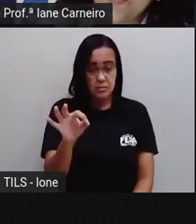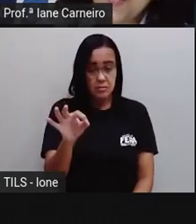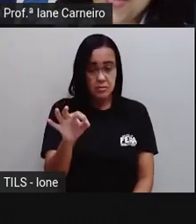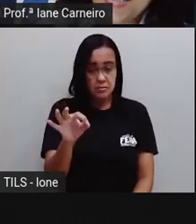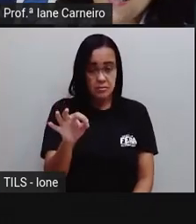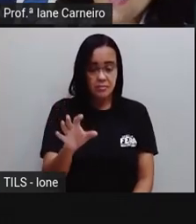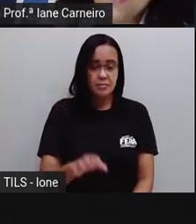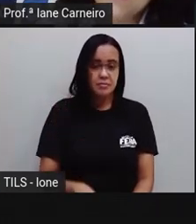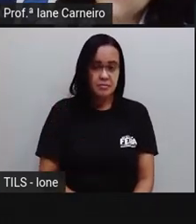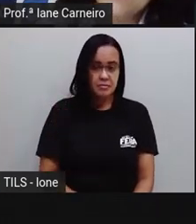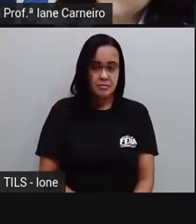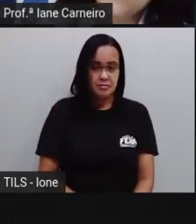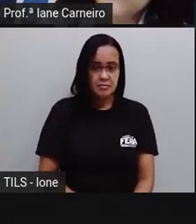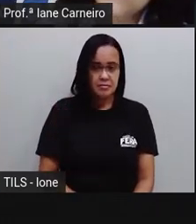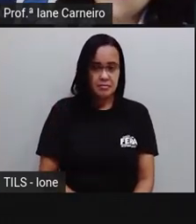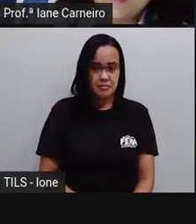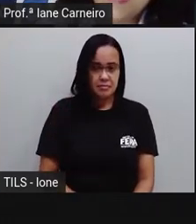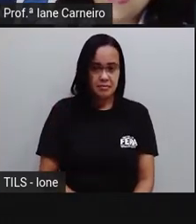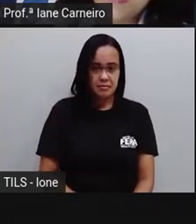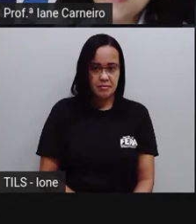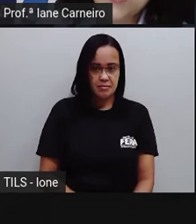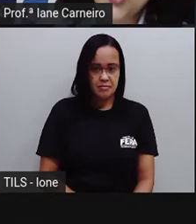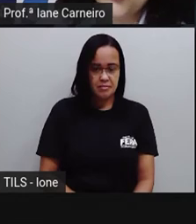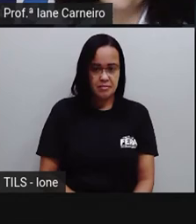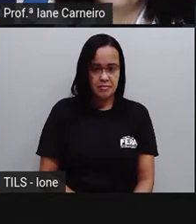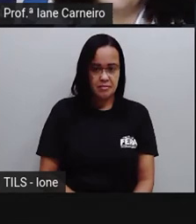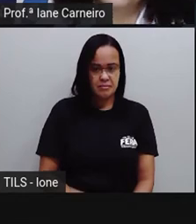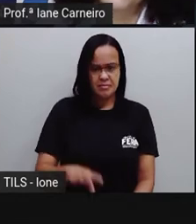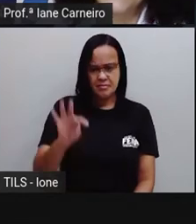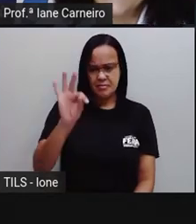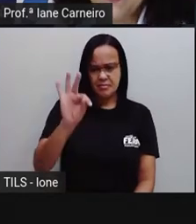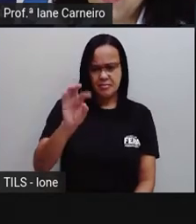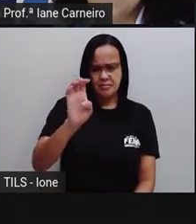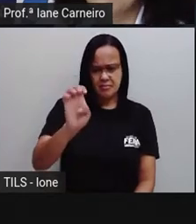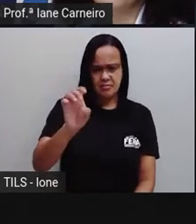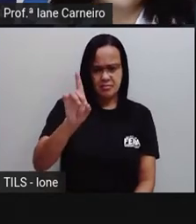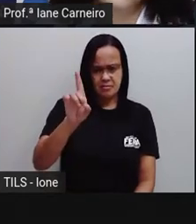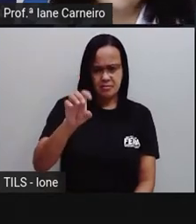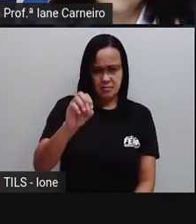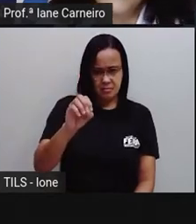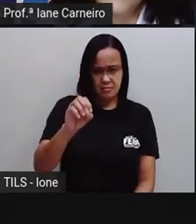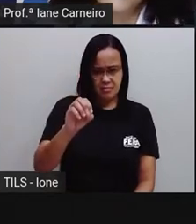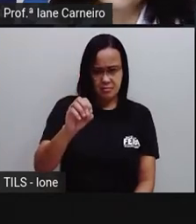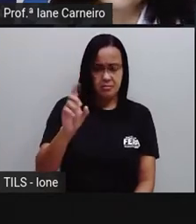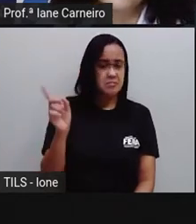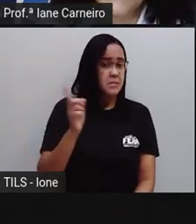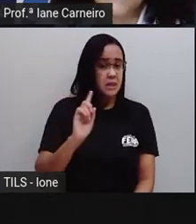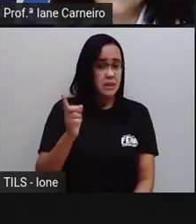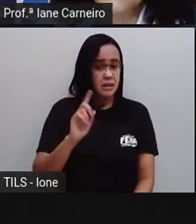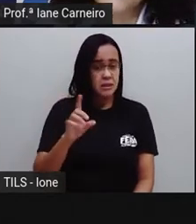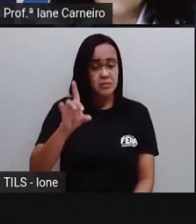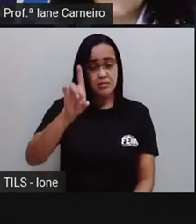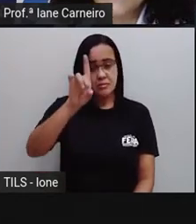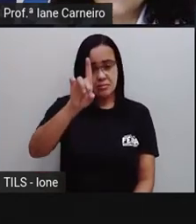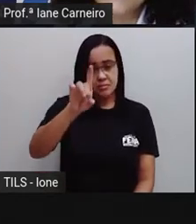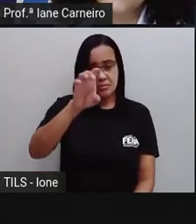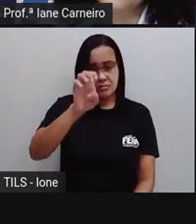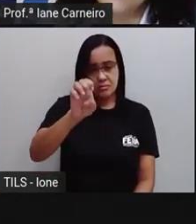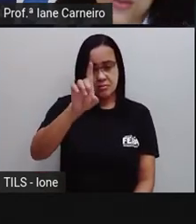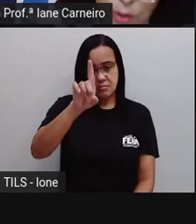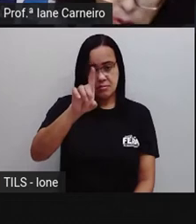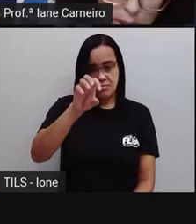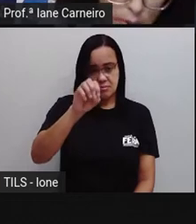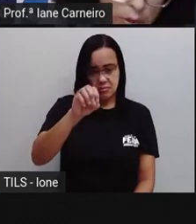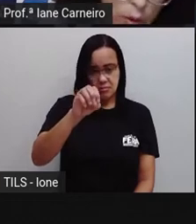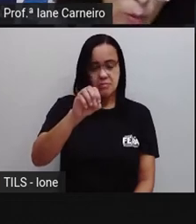e vamo ler o tedo é tendo não né é de bebê